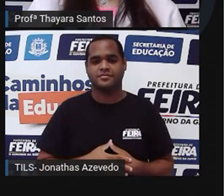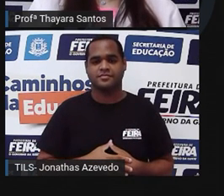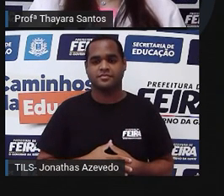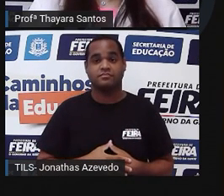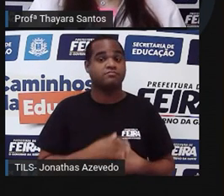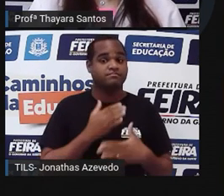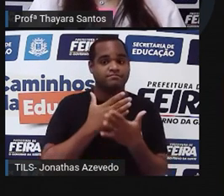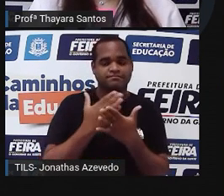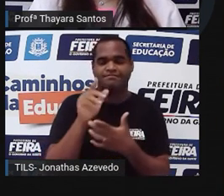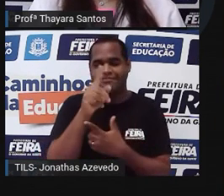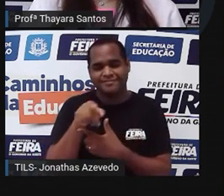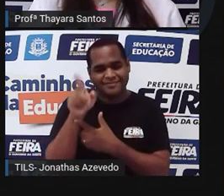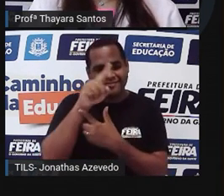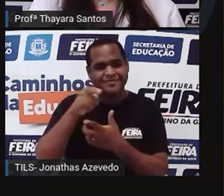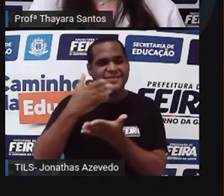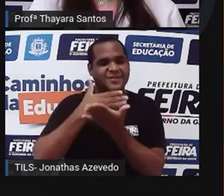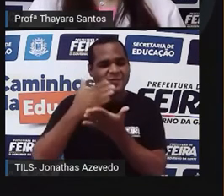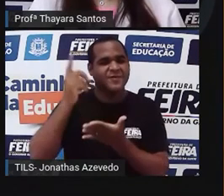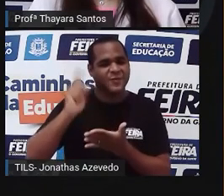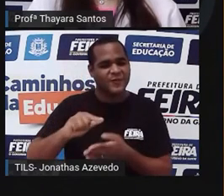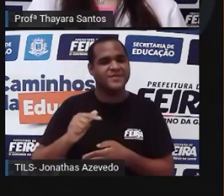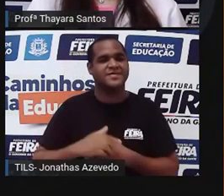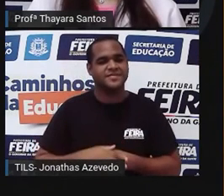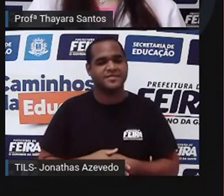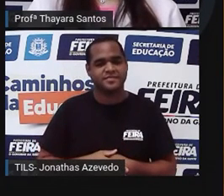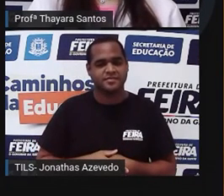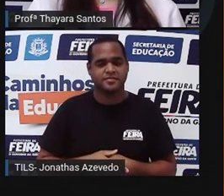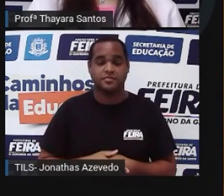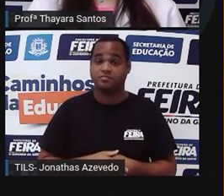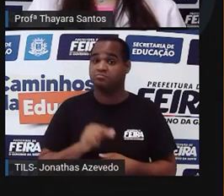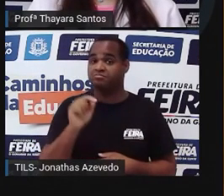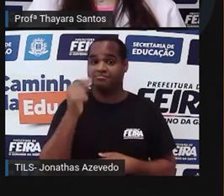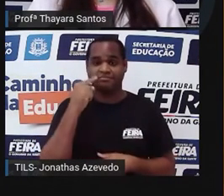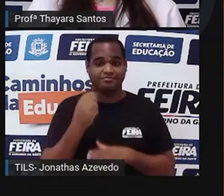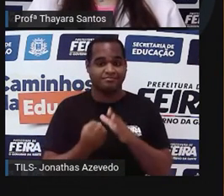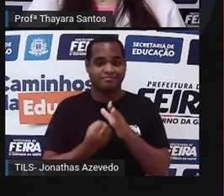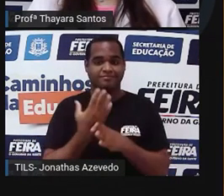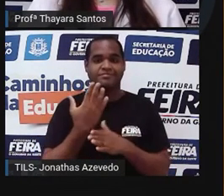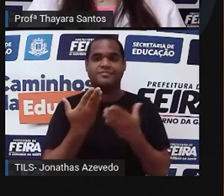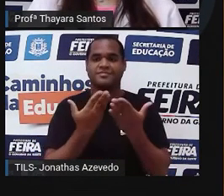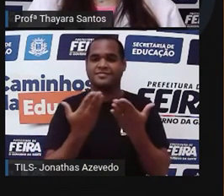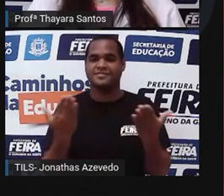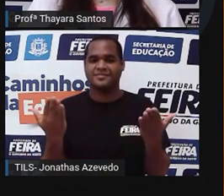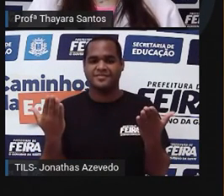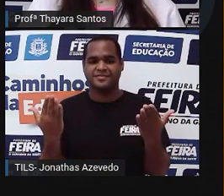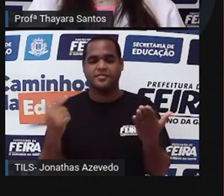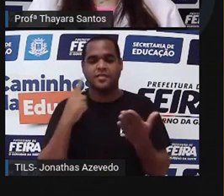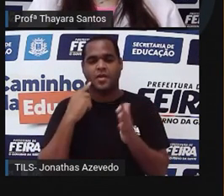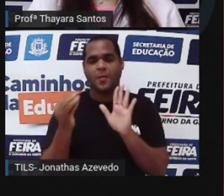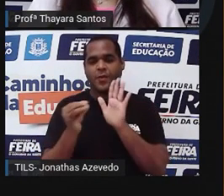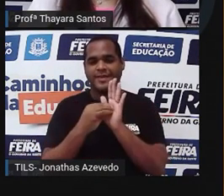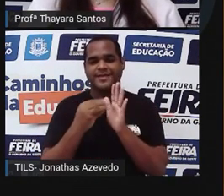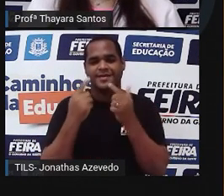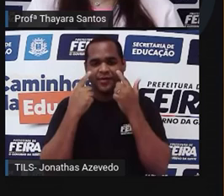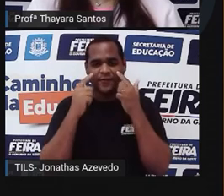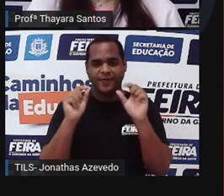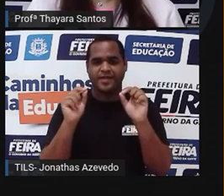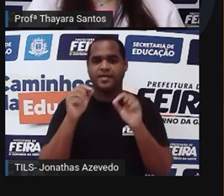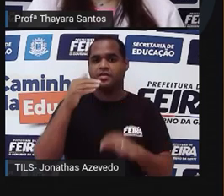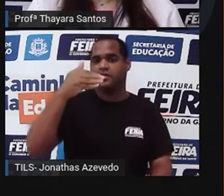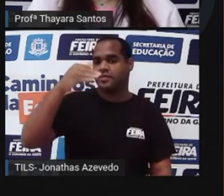espera carregar, depois vai em começar de novo. E aqui vai aparecer o seguinte, eu coloquei aqui em cima